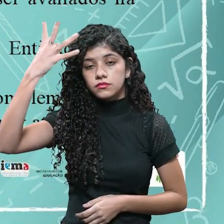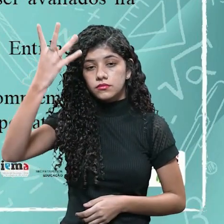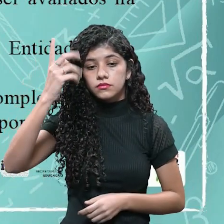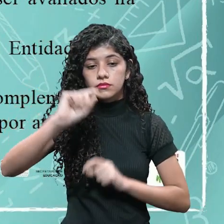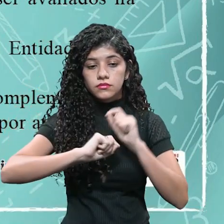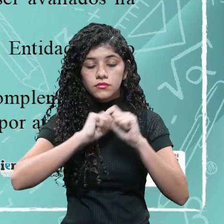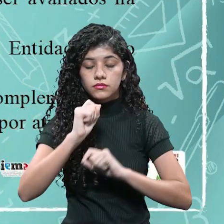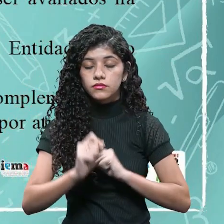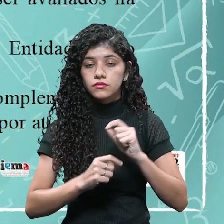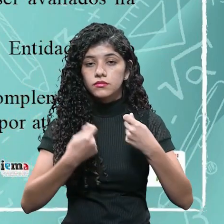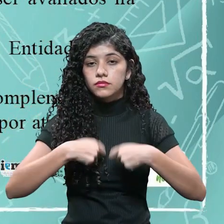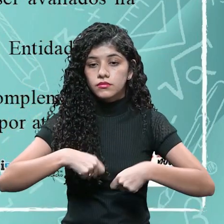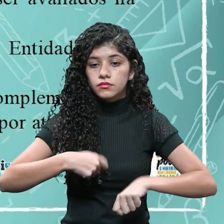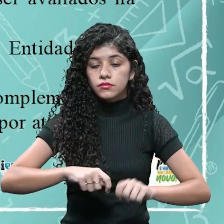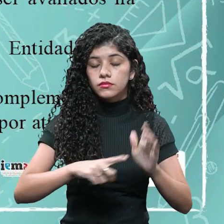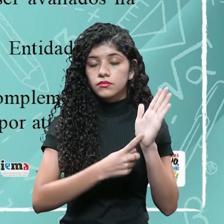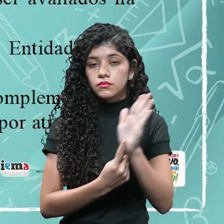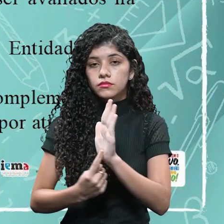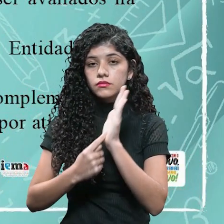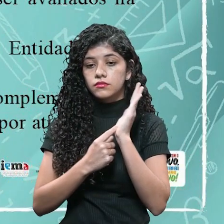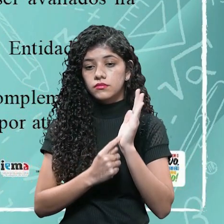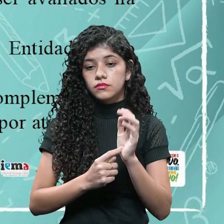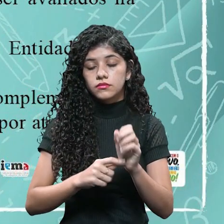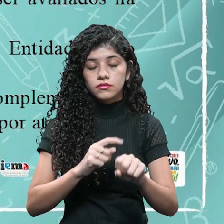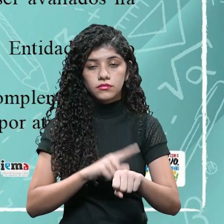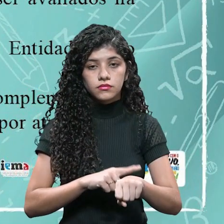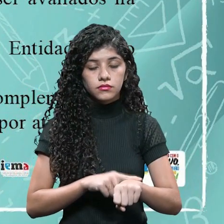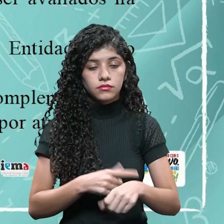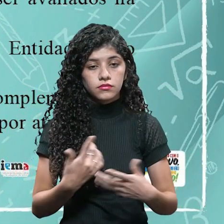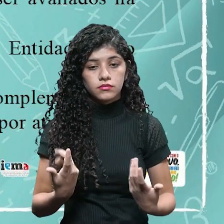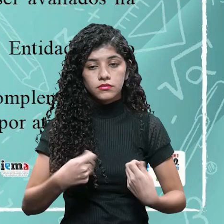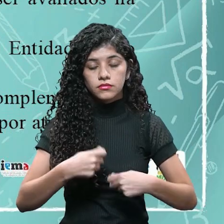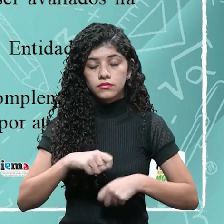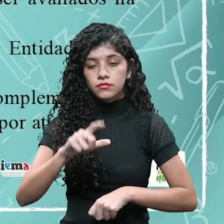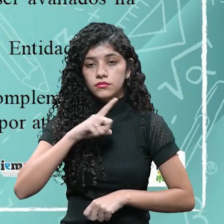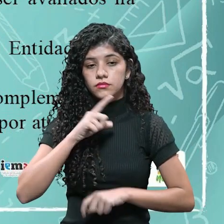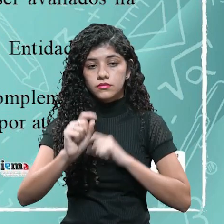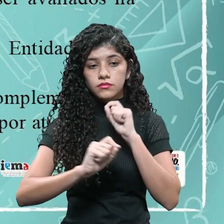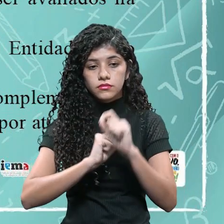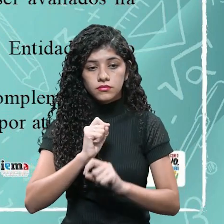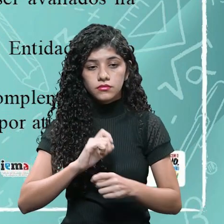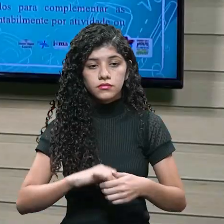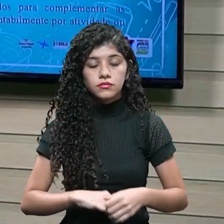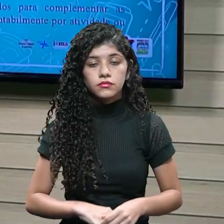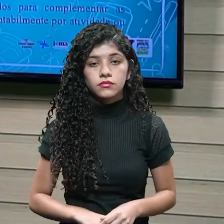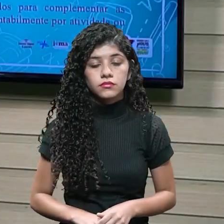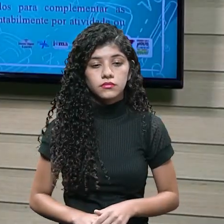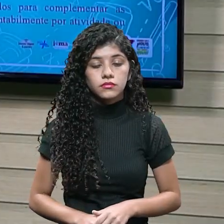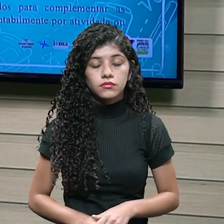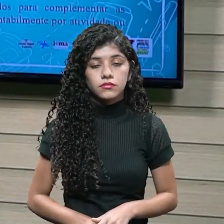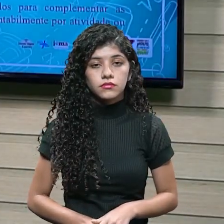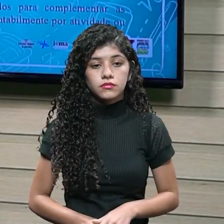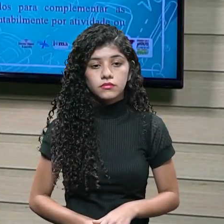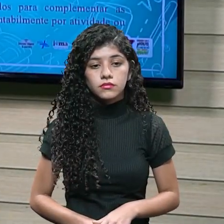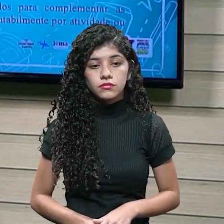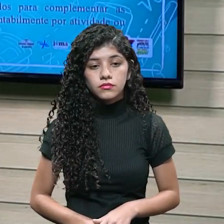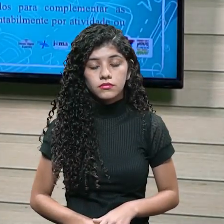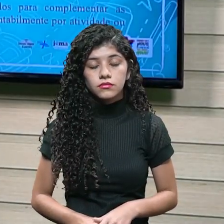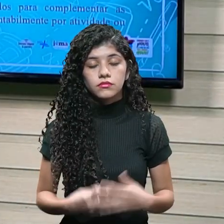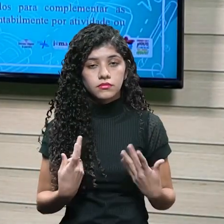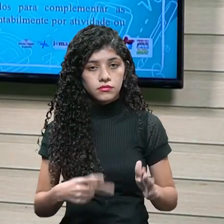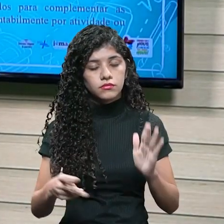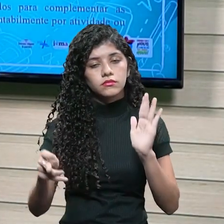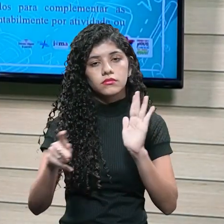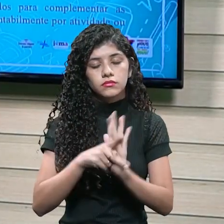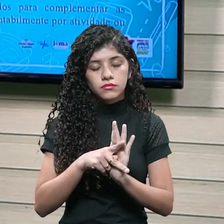investimentos relevantes em entidades não cooperativas deve ser demonstrado em conta específica. Então tem que ter ali no resultado,